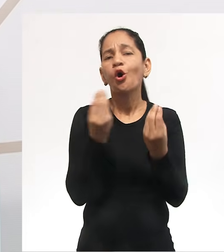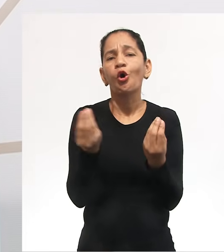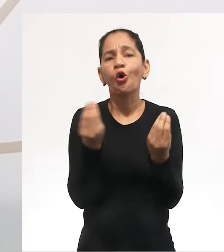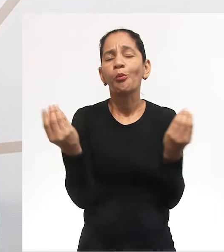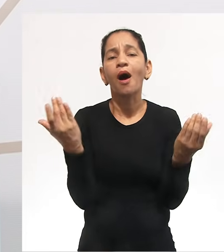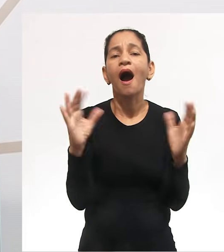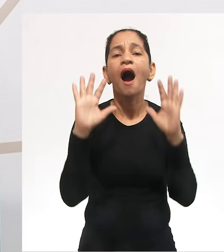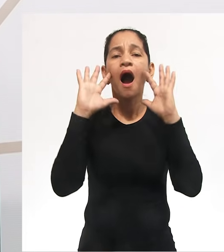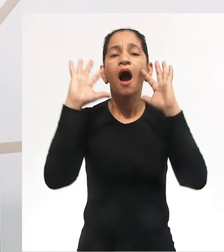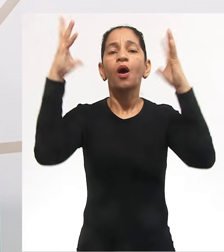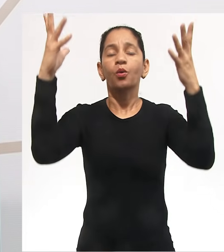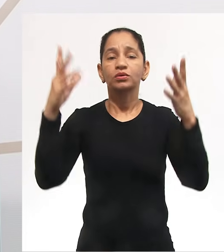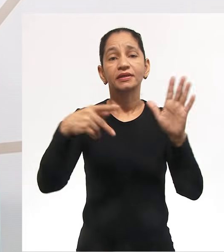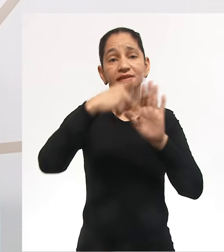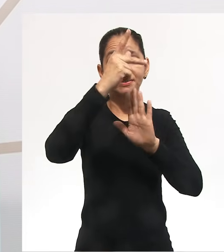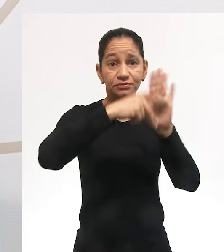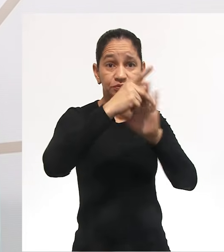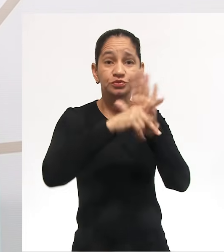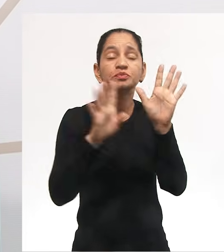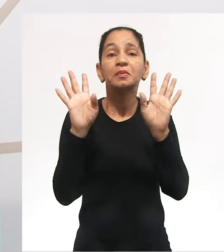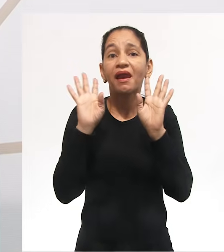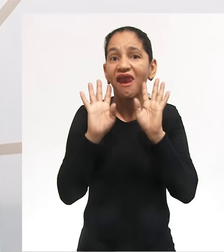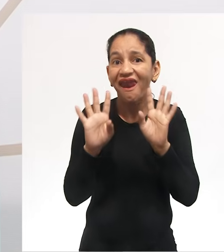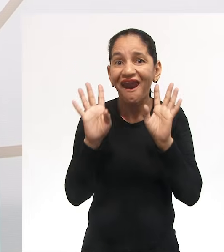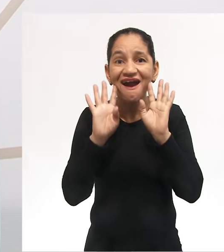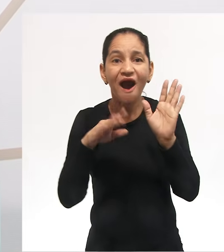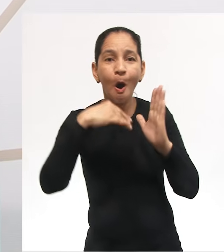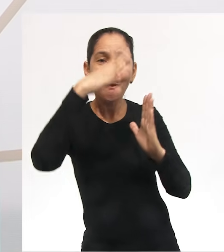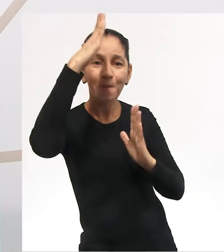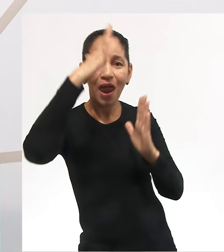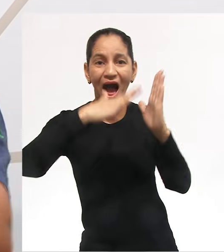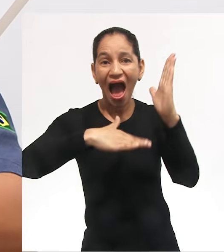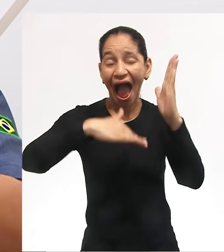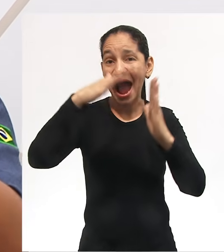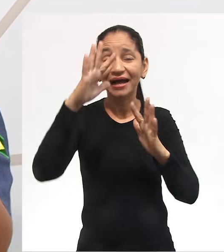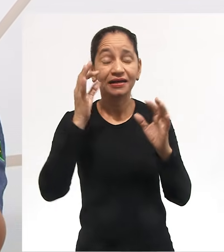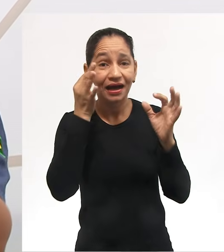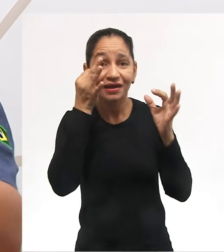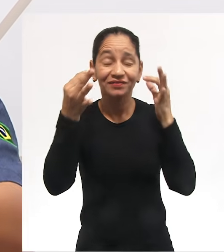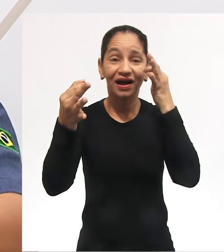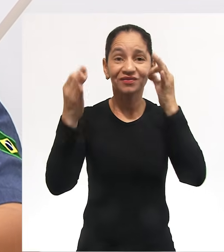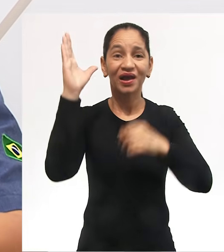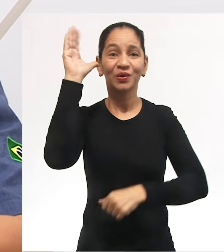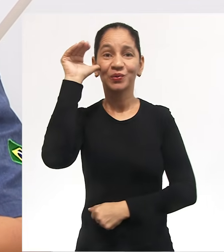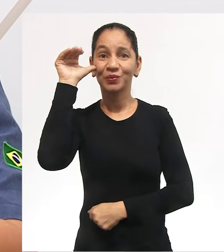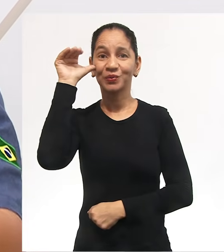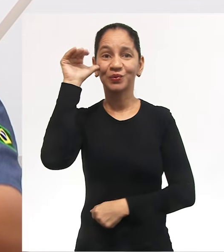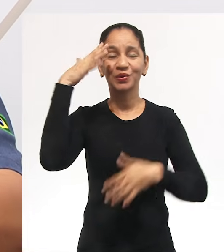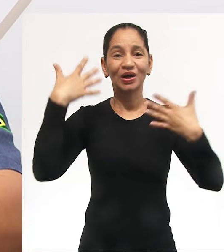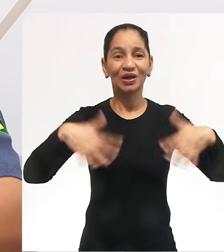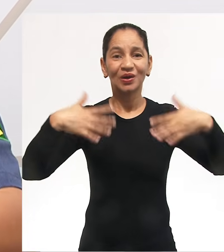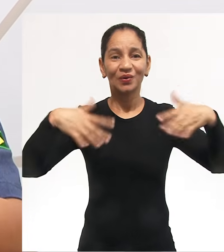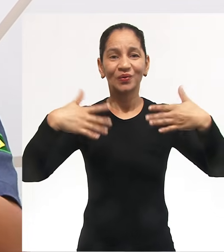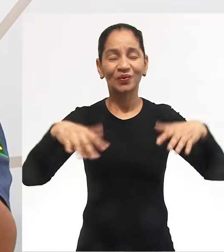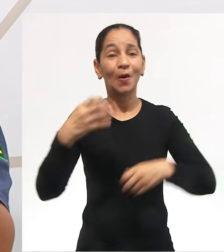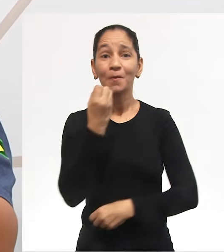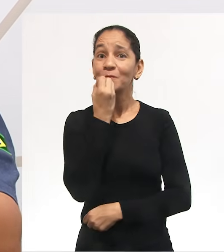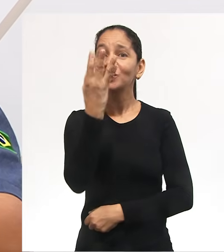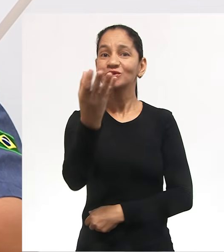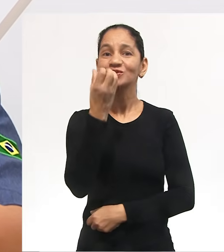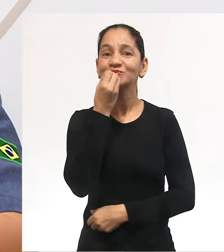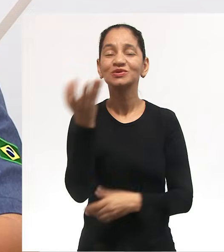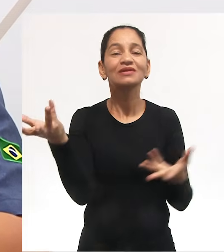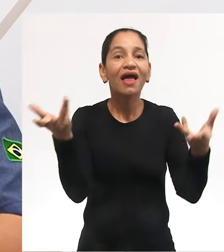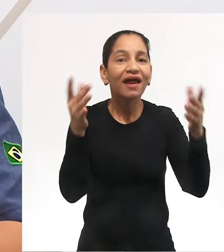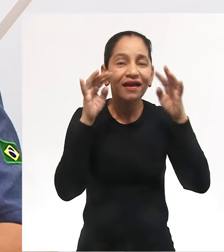explicou da linguagem das crianças, né, bem pequenas, como que era, que a gente ia fazer um projeto bem legal, né, de pintura, então eles já começam